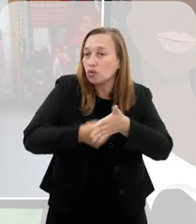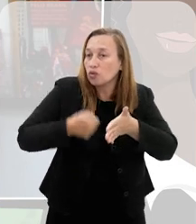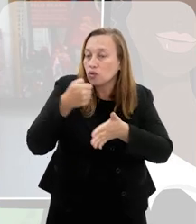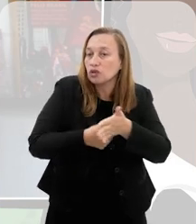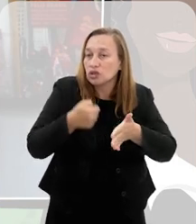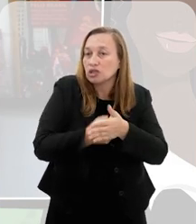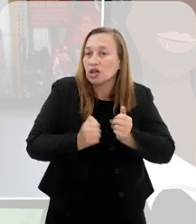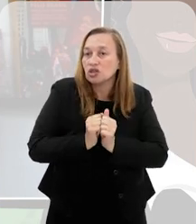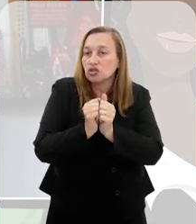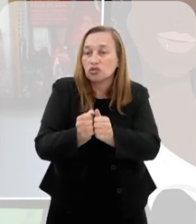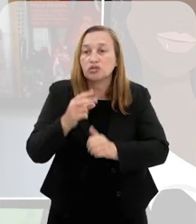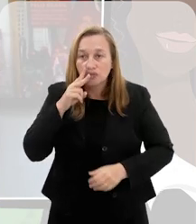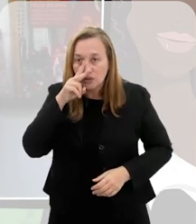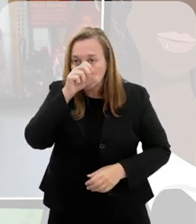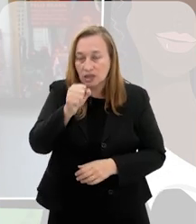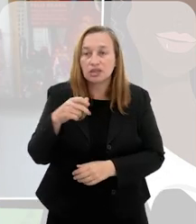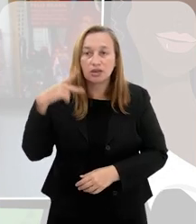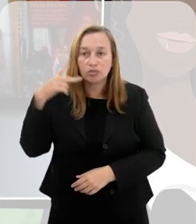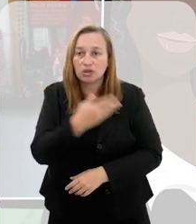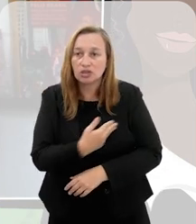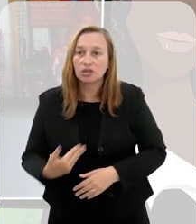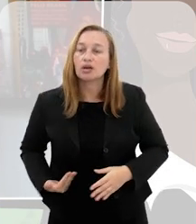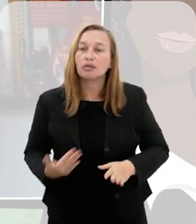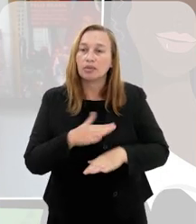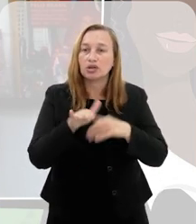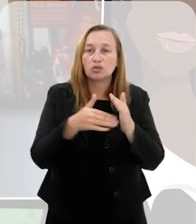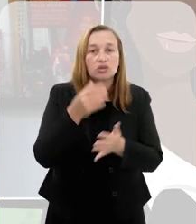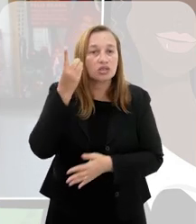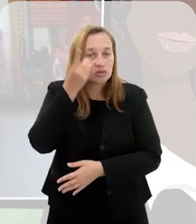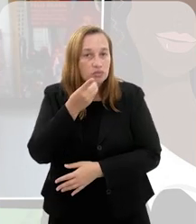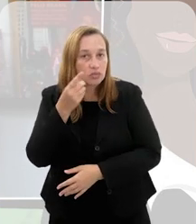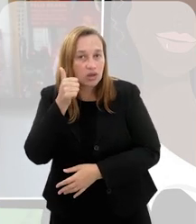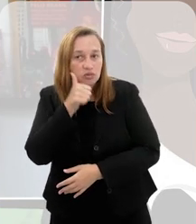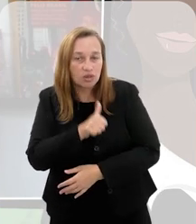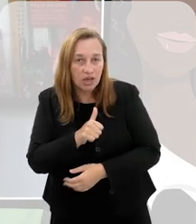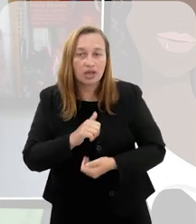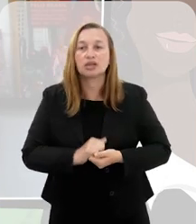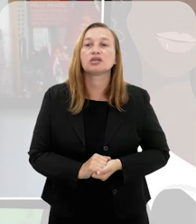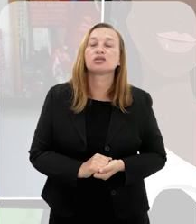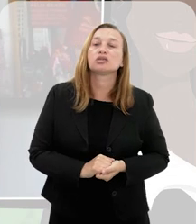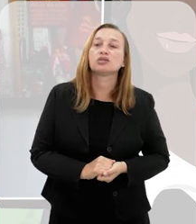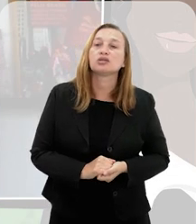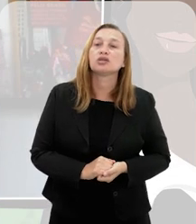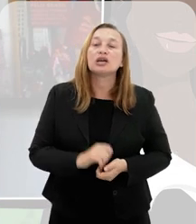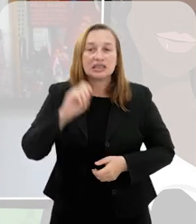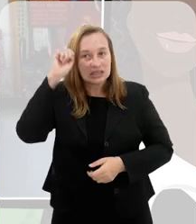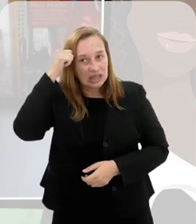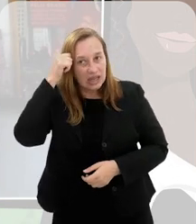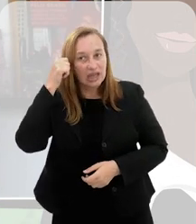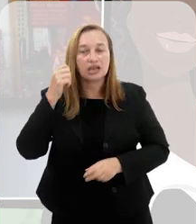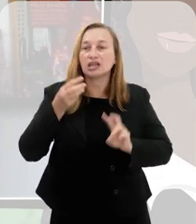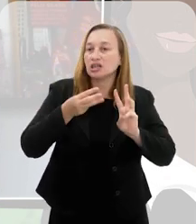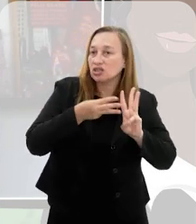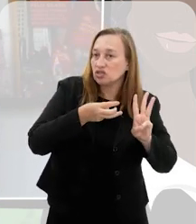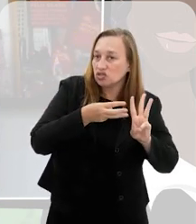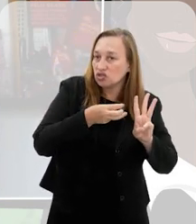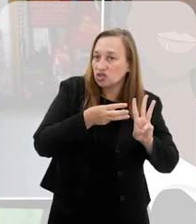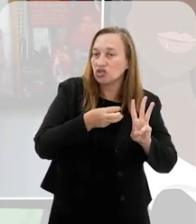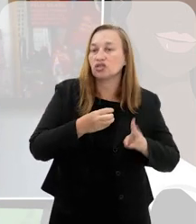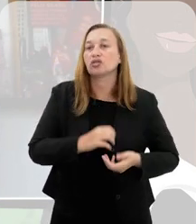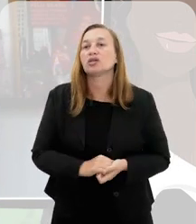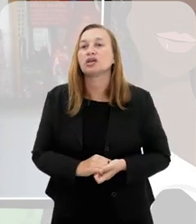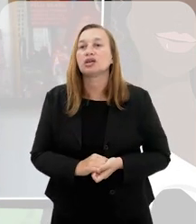para que a gente possa lutar juntos e fortalecer as políticas para todas as mulheres, e com todos os